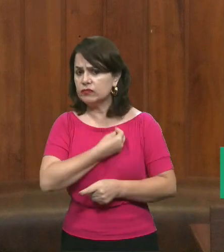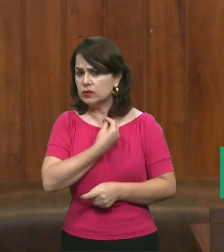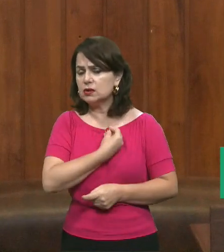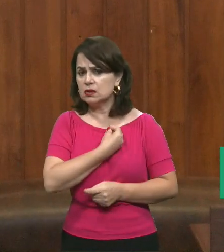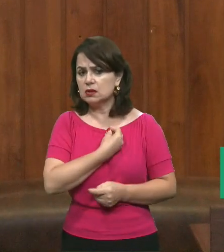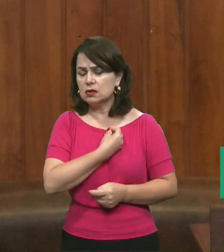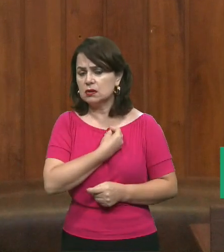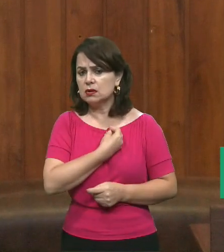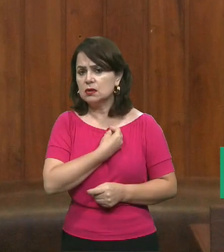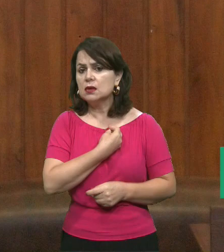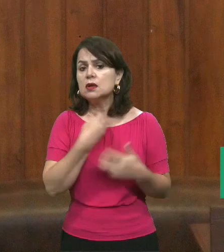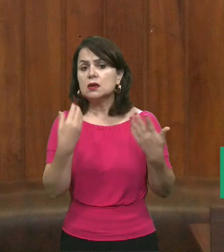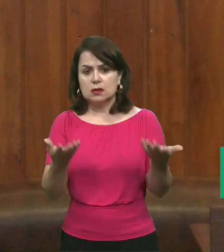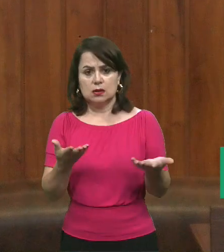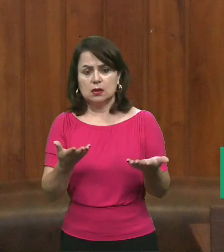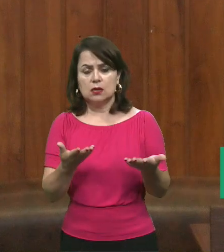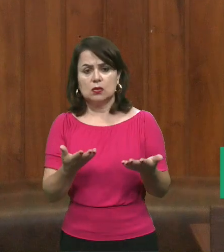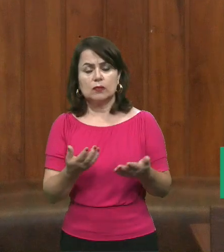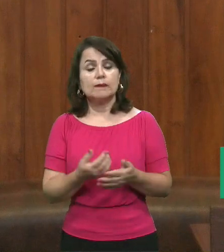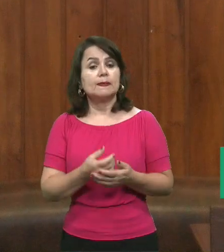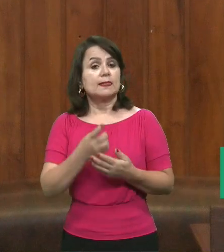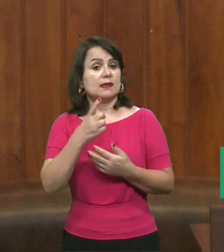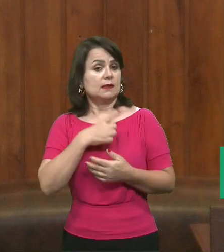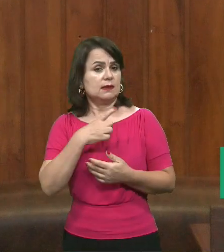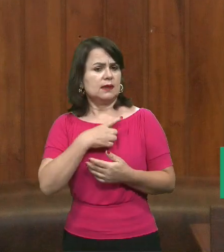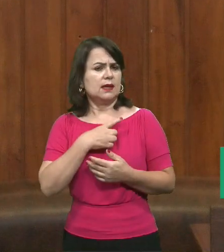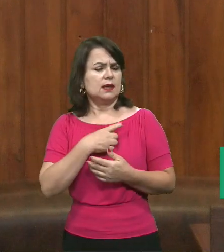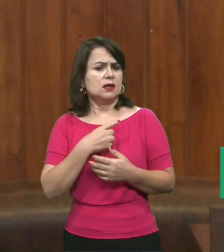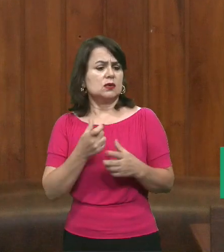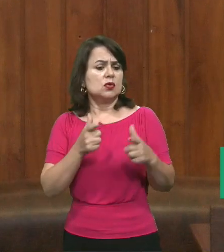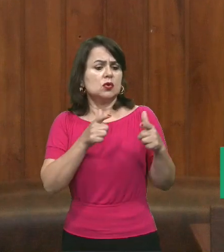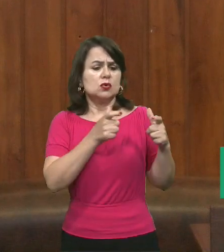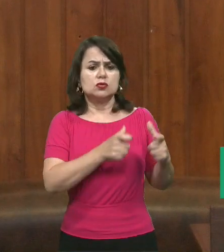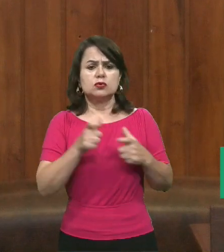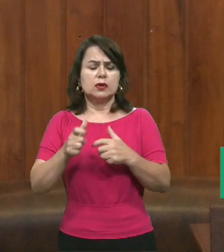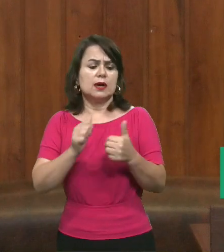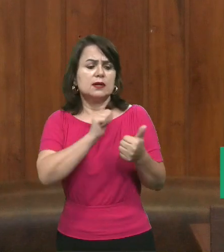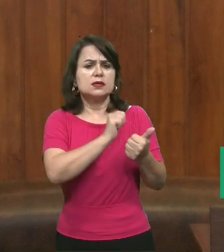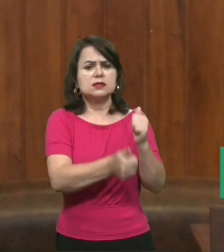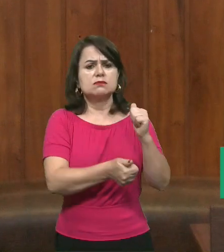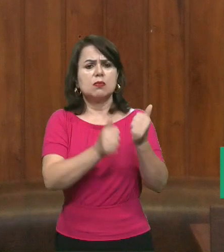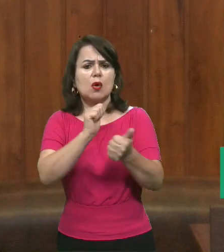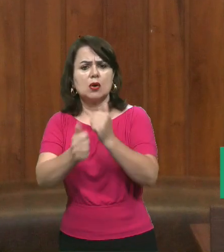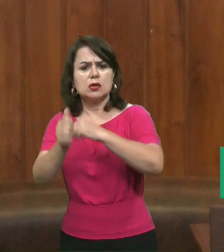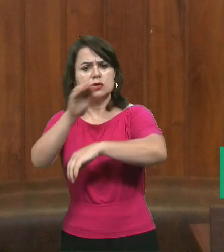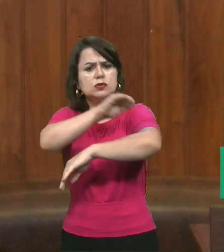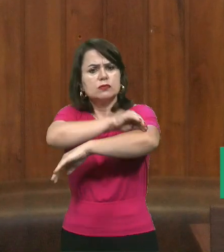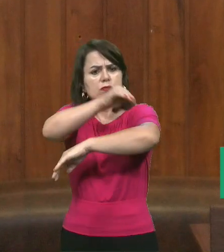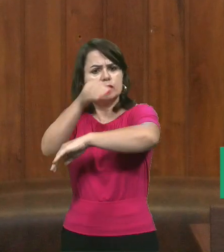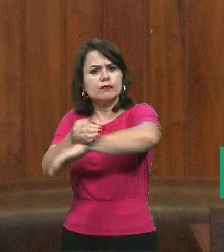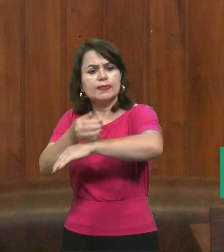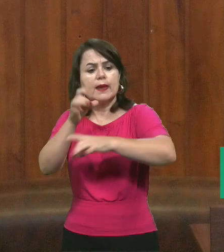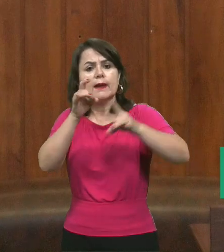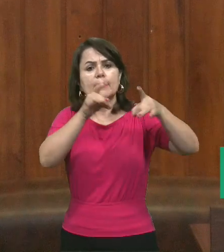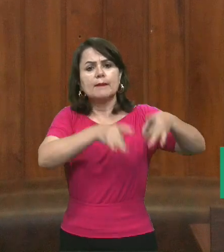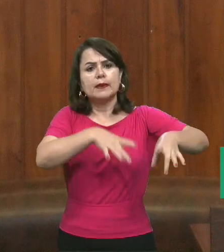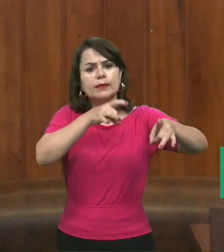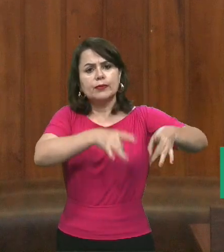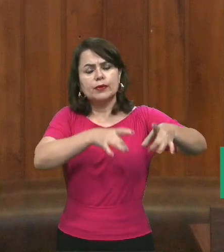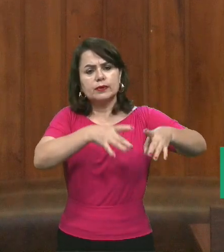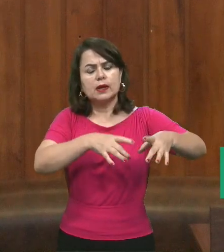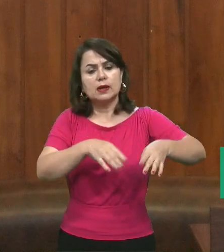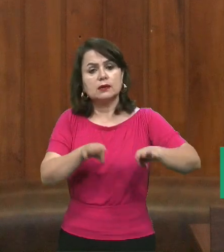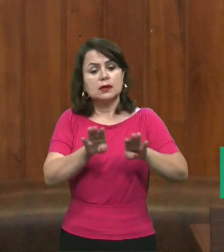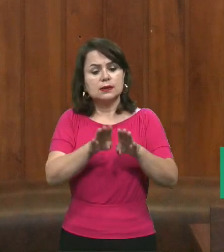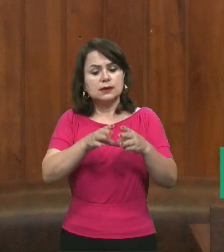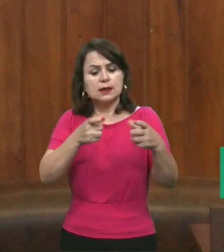Nós temos dezenas de áreas esportivas abandonadas na cidade, nós temos